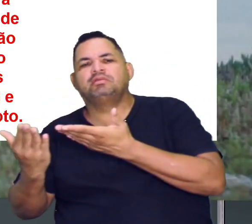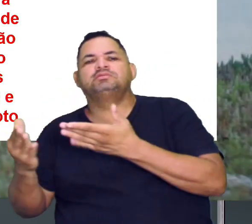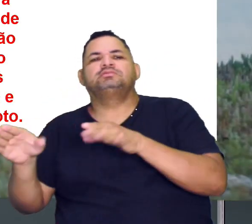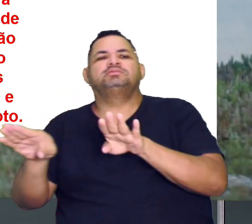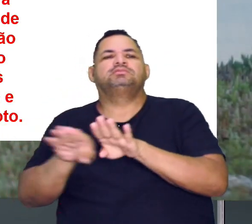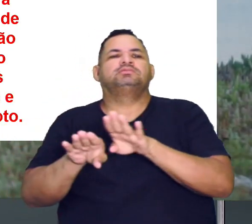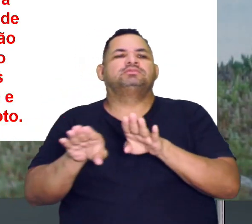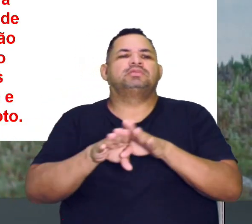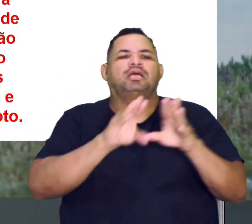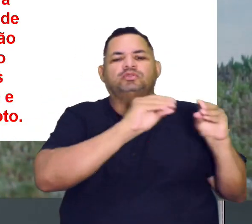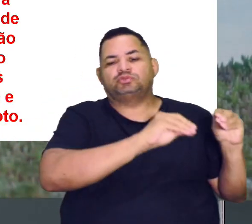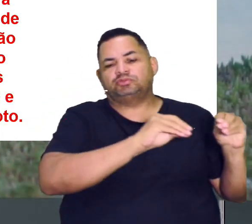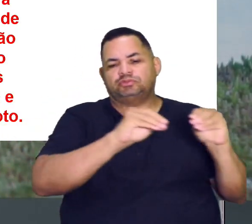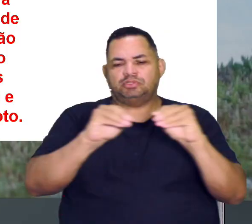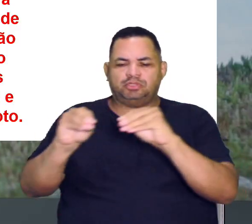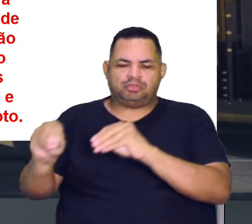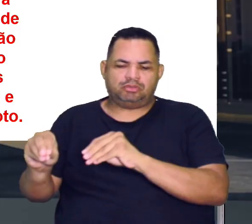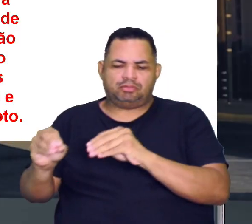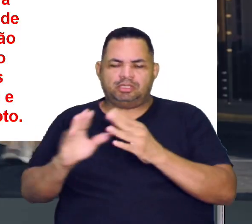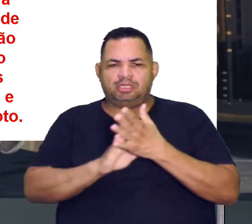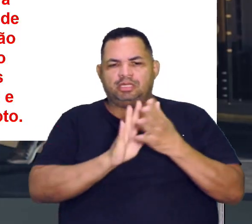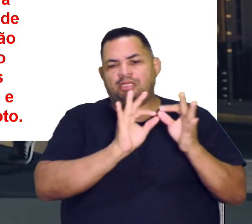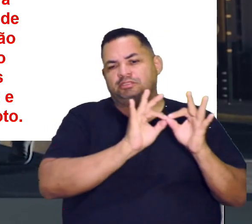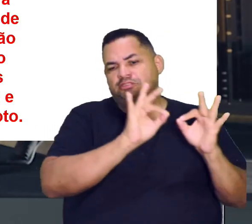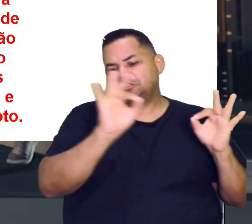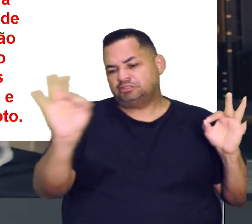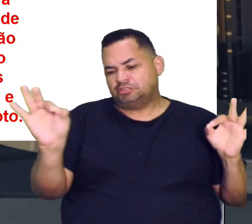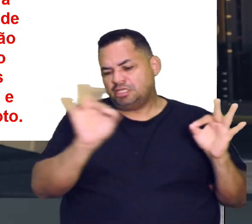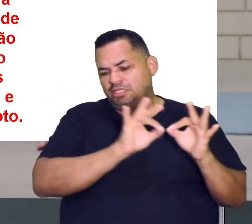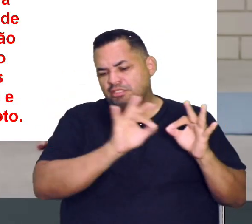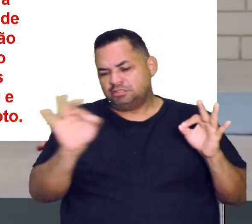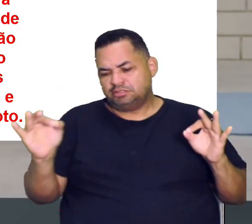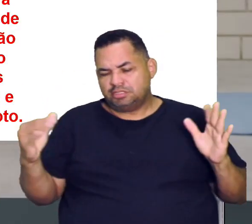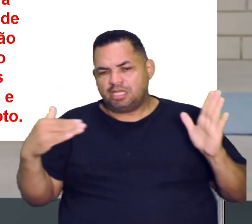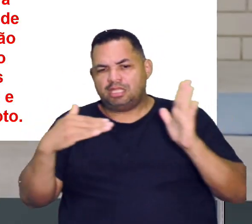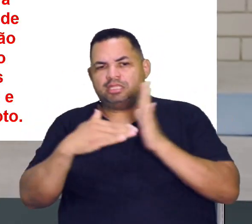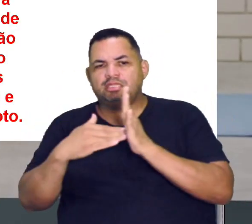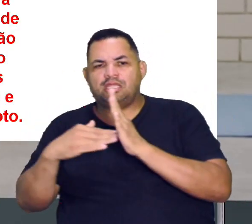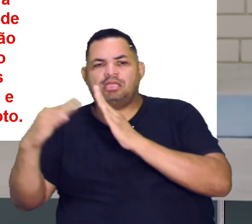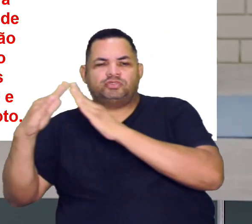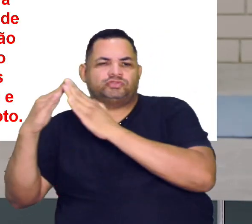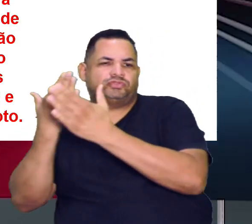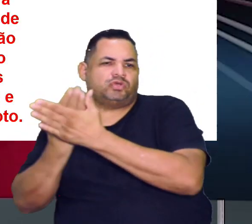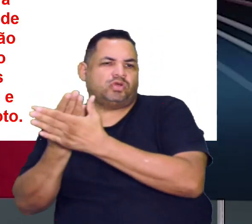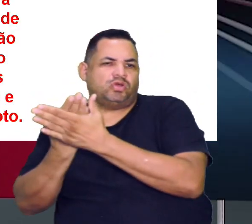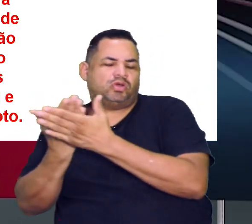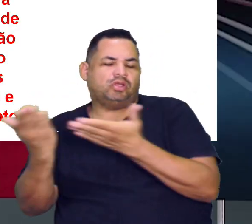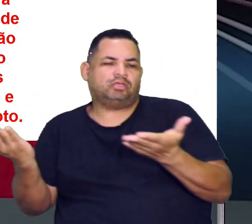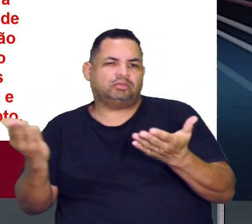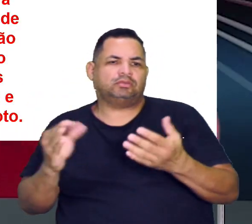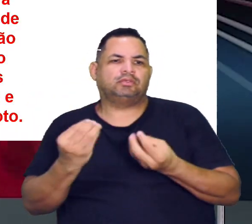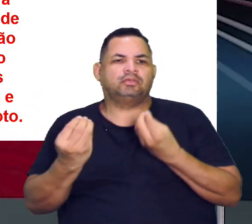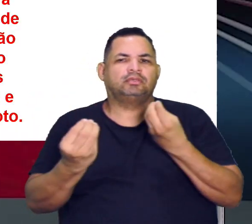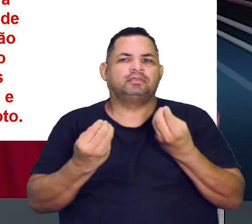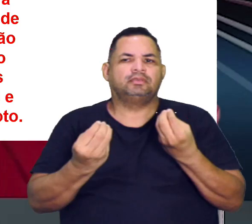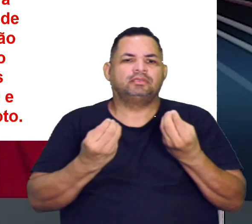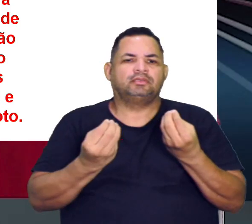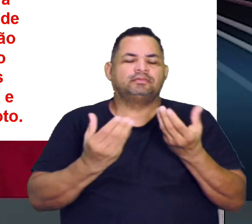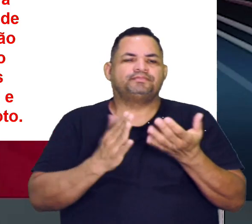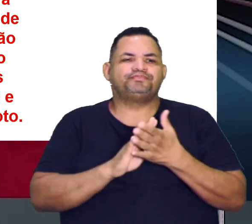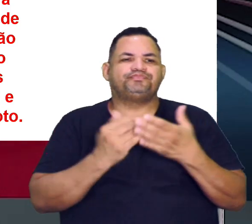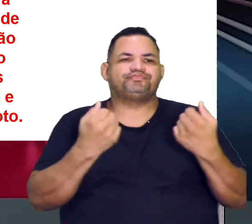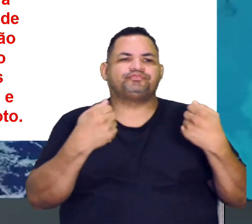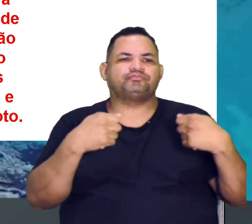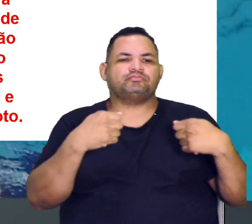independente do deslocamento que você faça na escola, como? Você tem que fazer a pergunta, deixar uma interrogação no ar. Como que eu